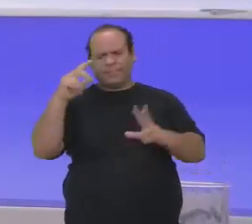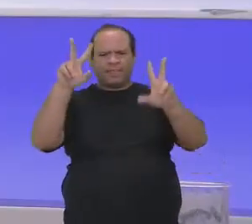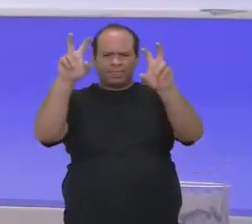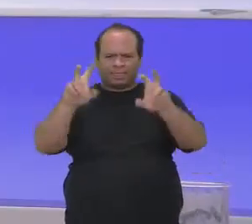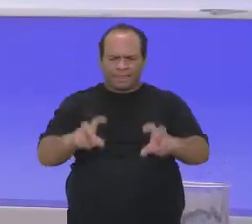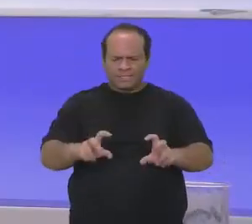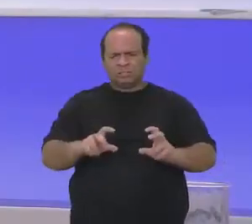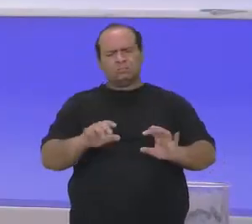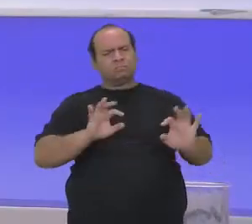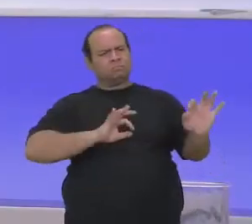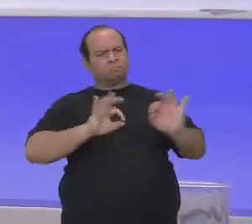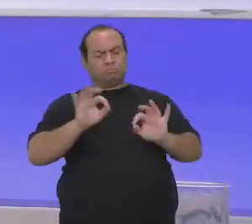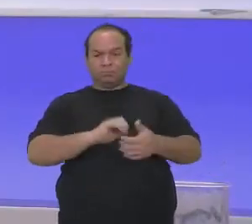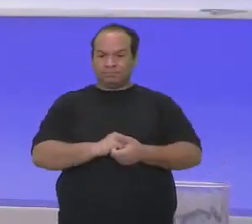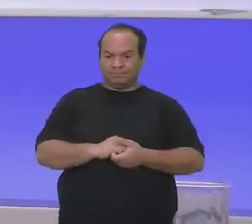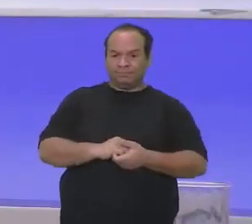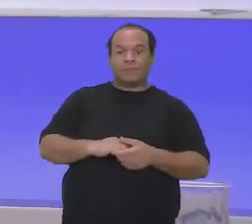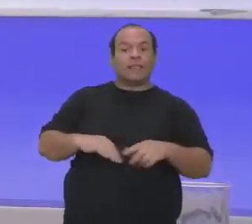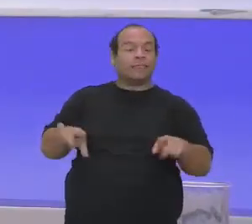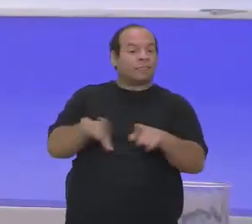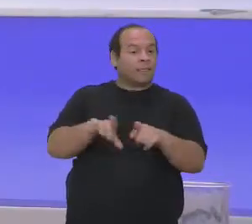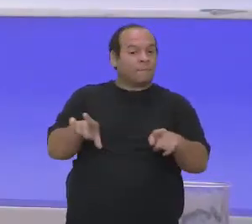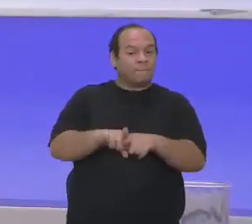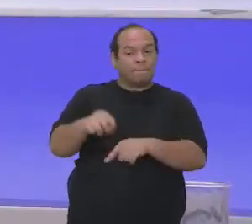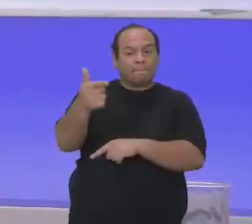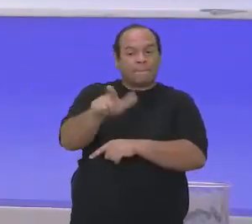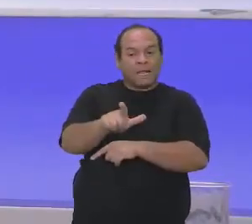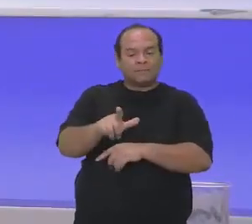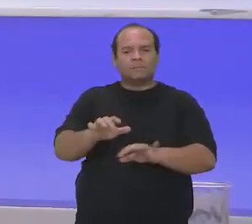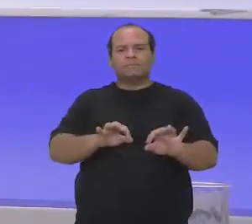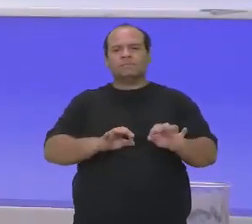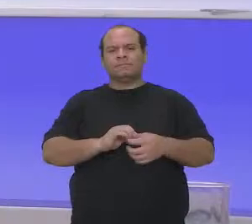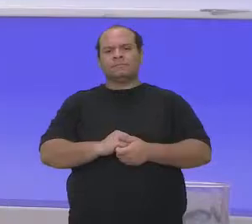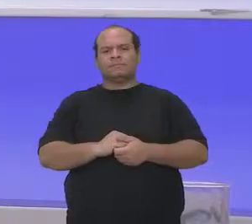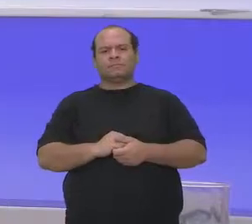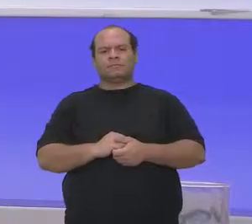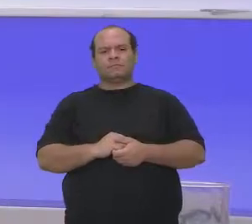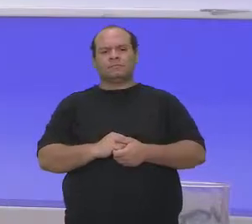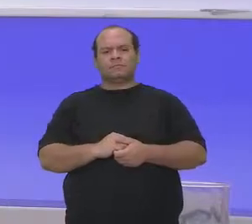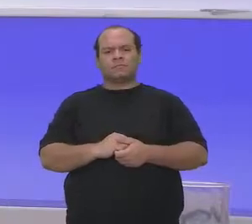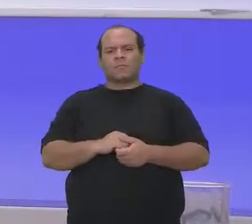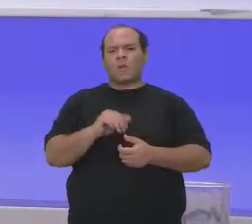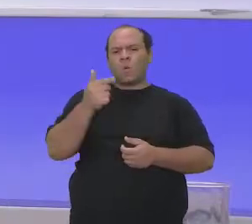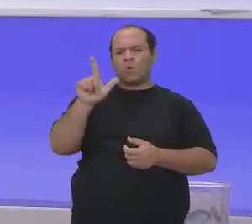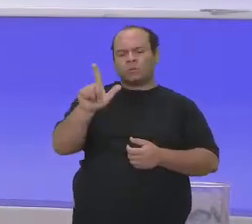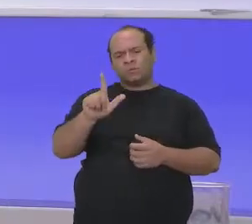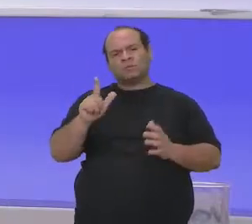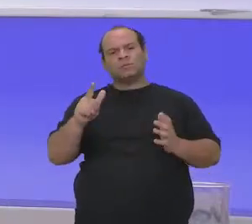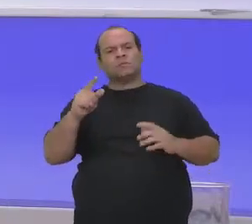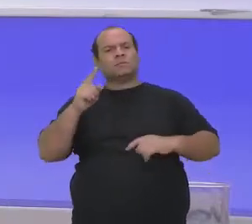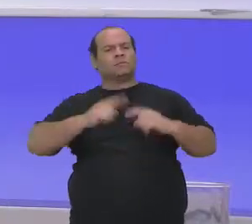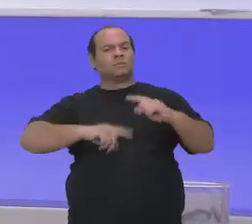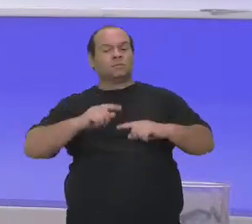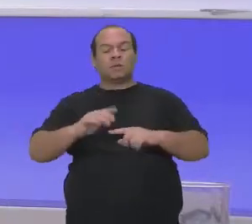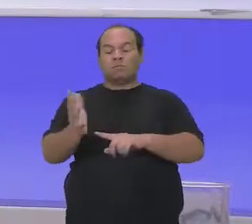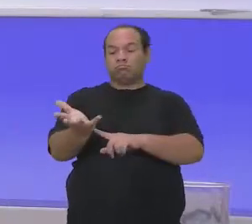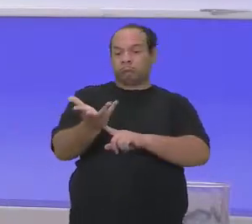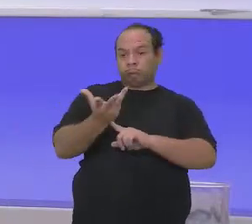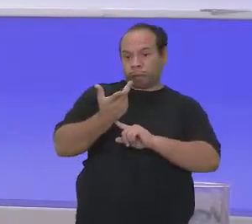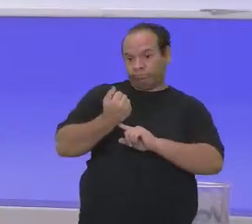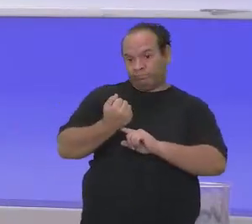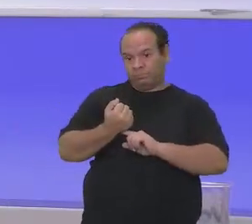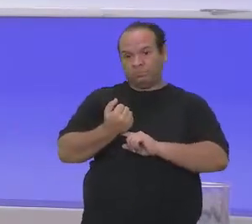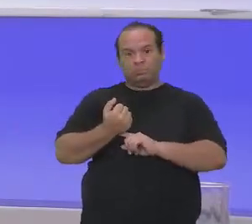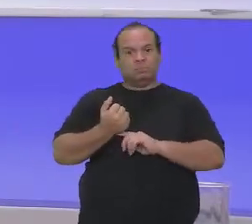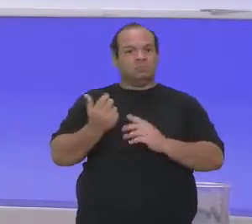temas. Além disso, a gente trabalhava outras atividades de artes para